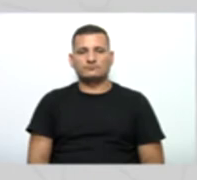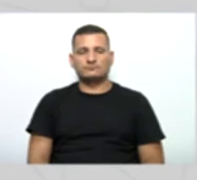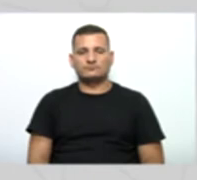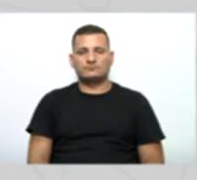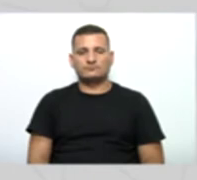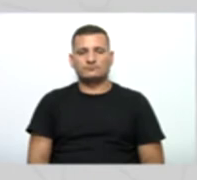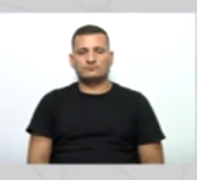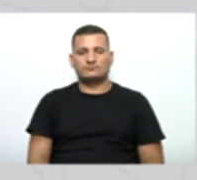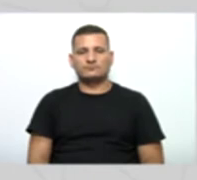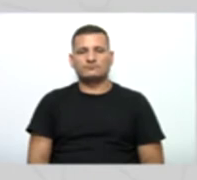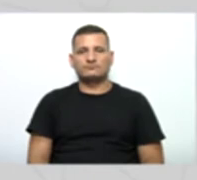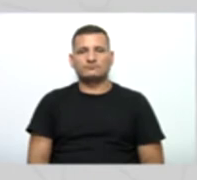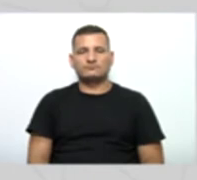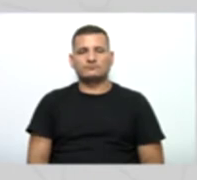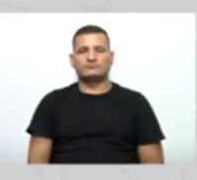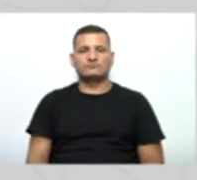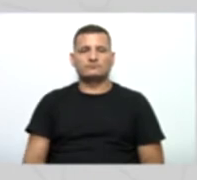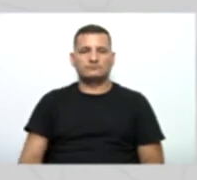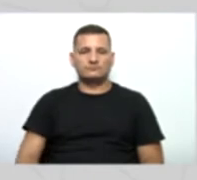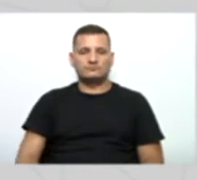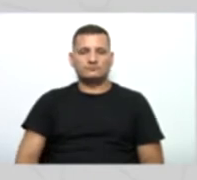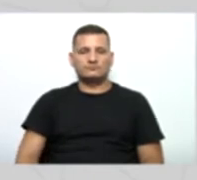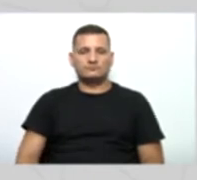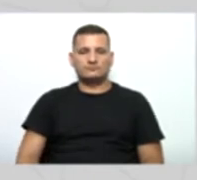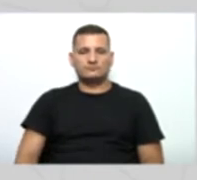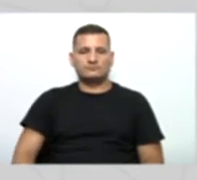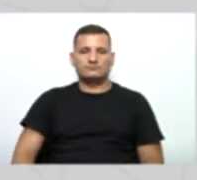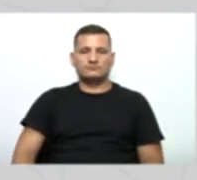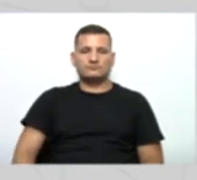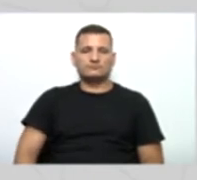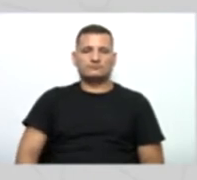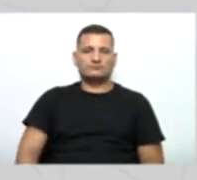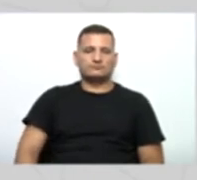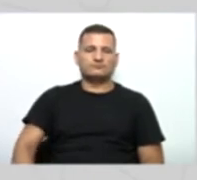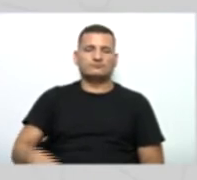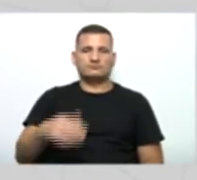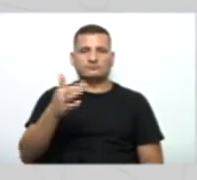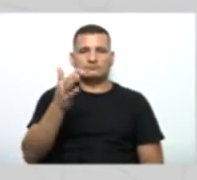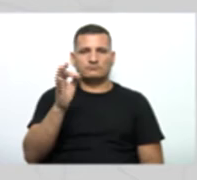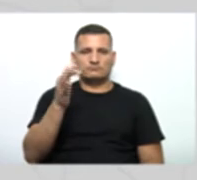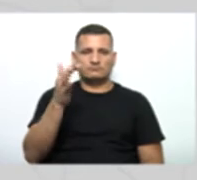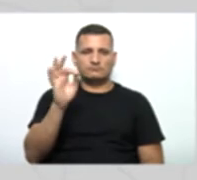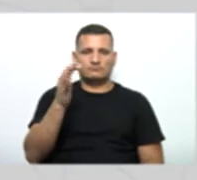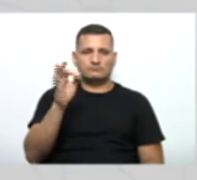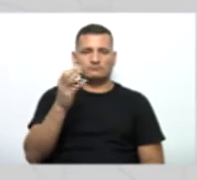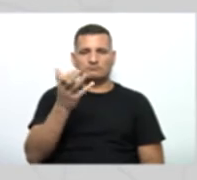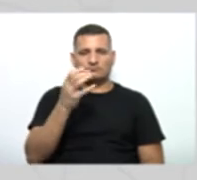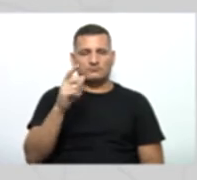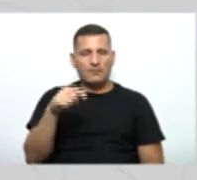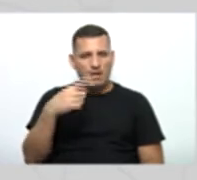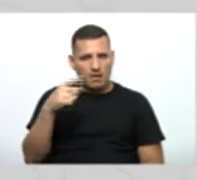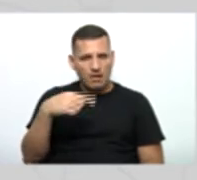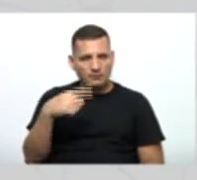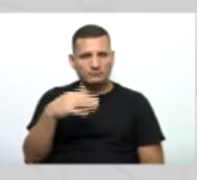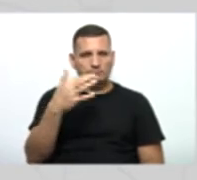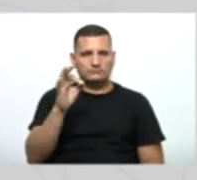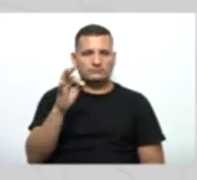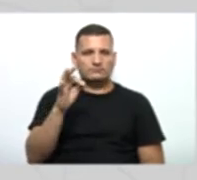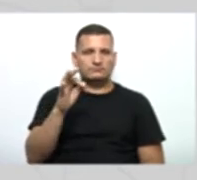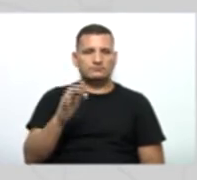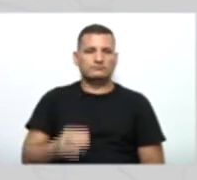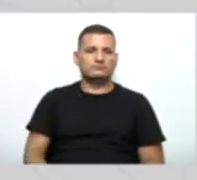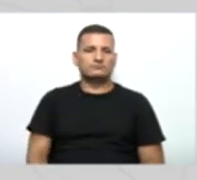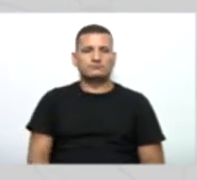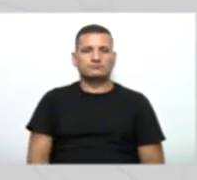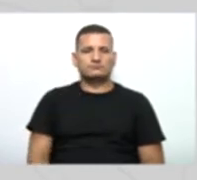que a gente quer no comando for. Eu quero repetir 10 vezes isso daqui, então dentro do range eu vou colocar 10. Então,